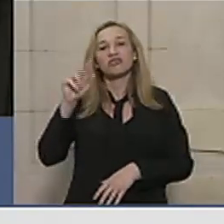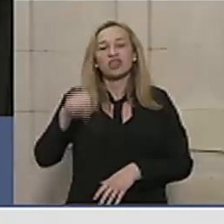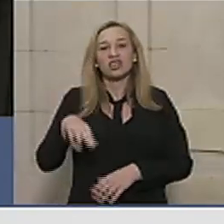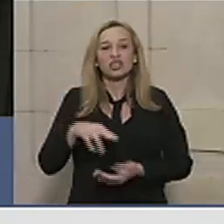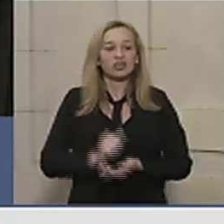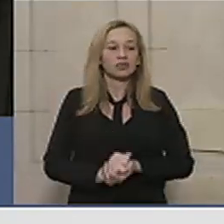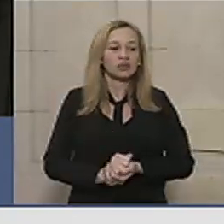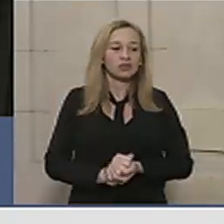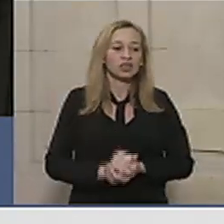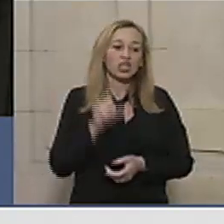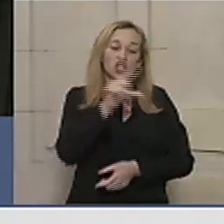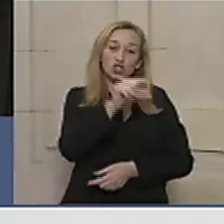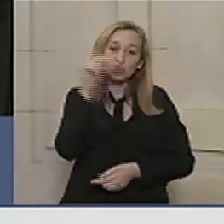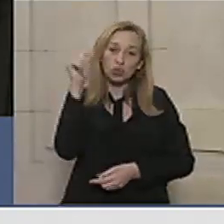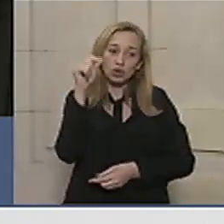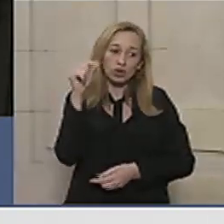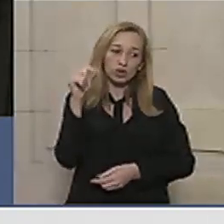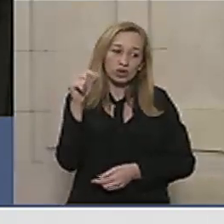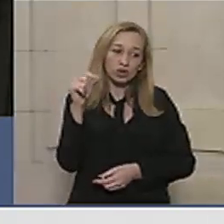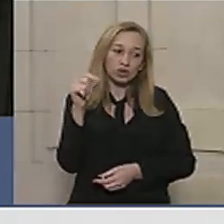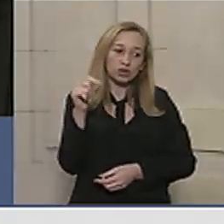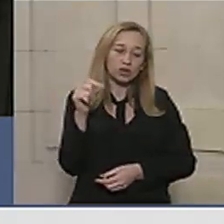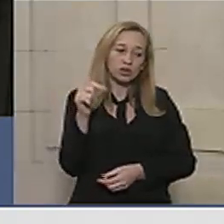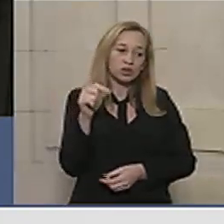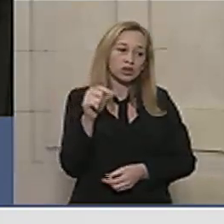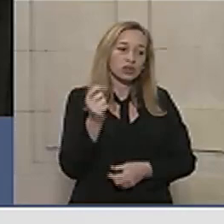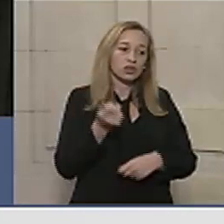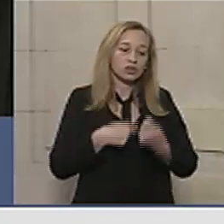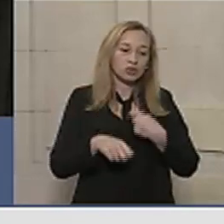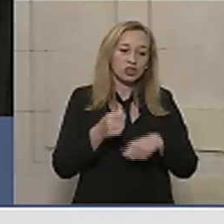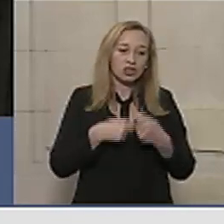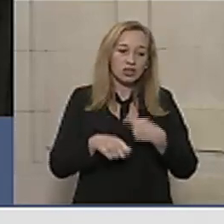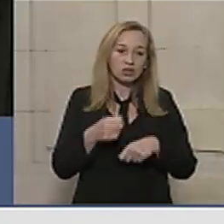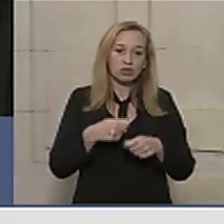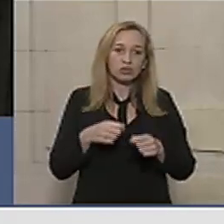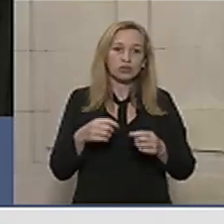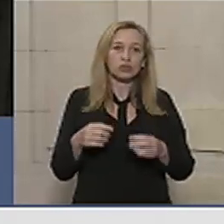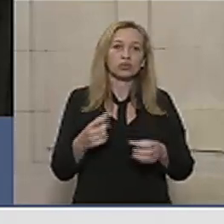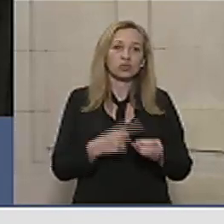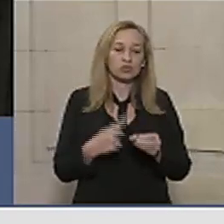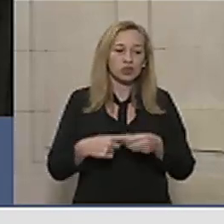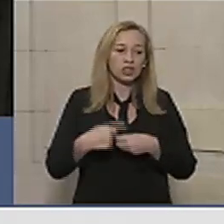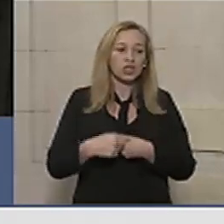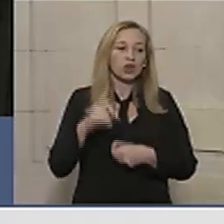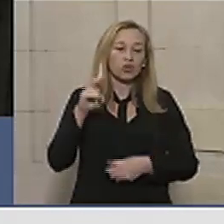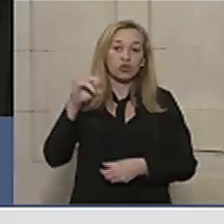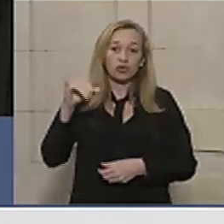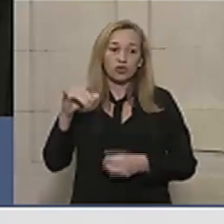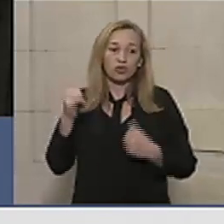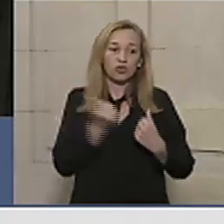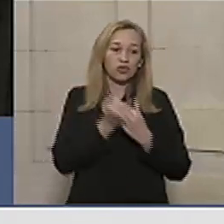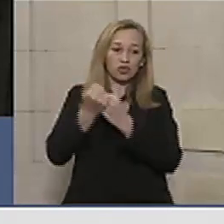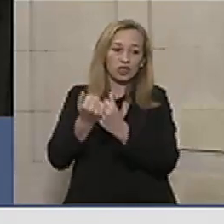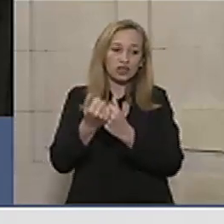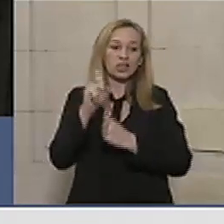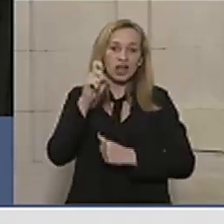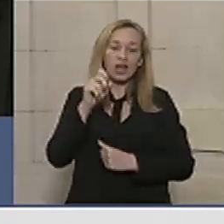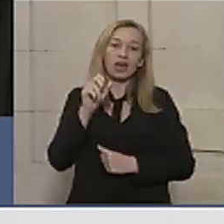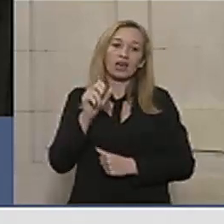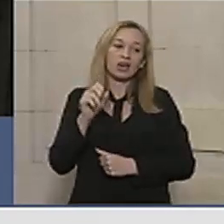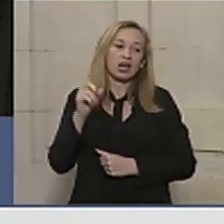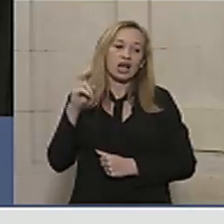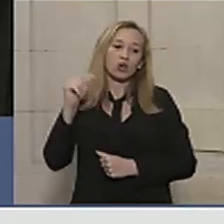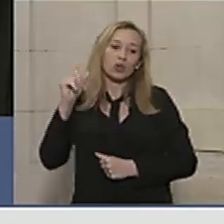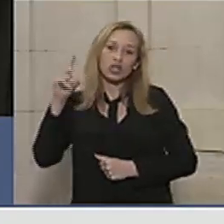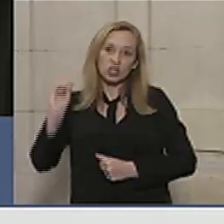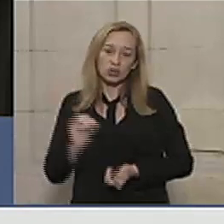ser escolhido para o Tribunal de Contas do município, o vice-presidente da Câmara era o vereador Aloysio Freitas. E